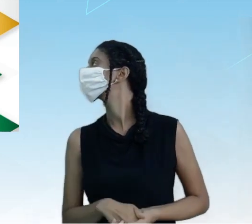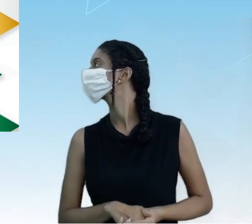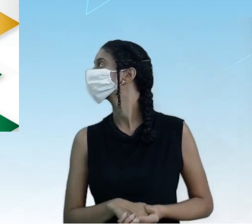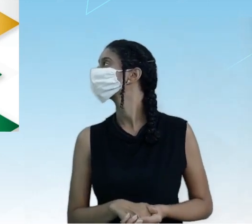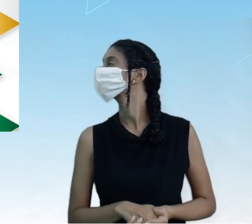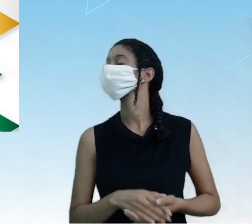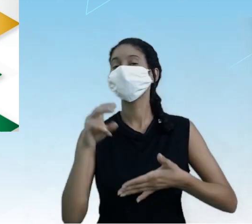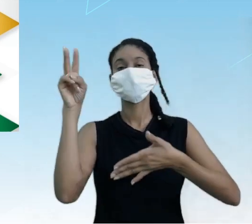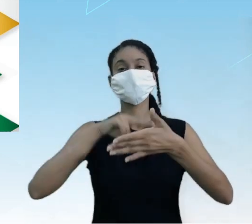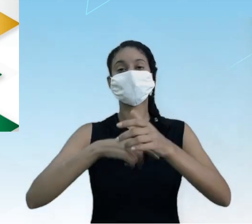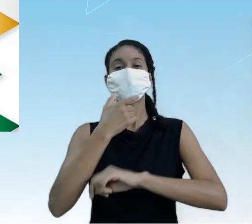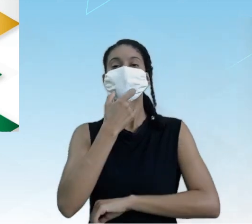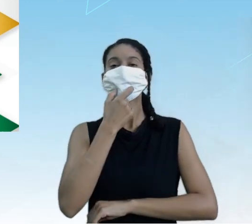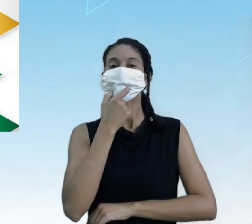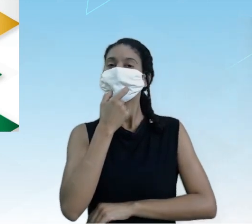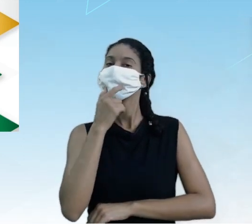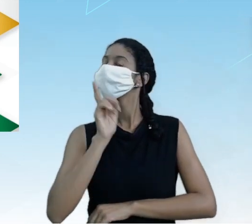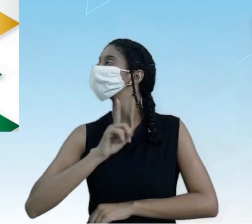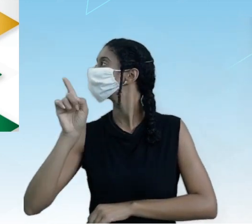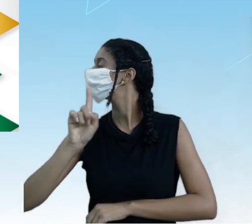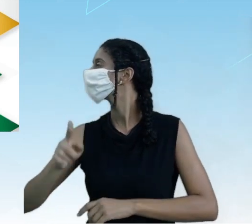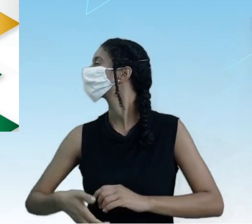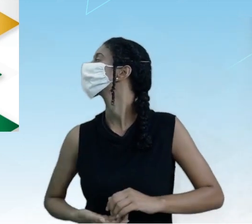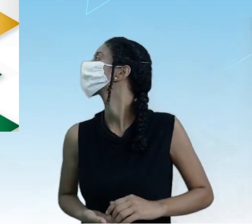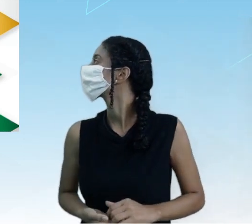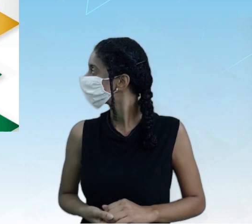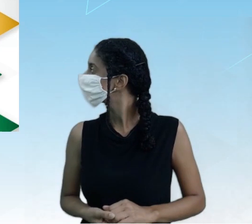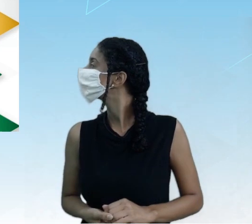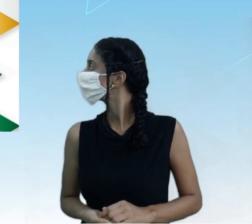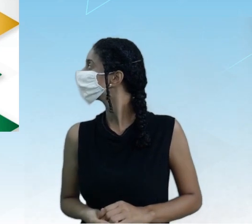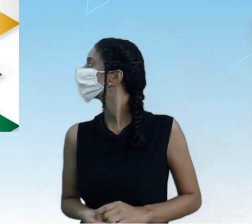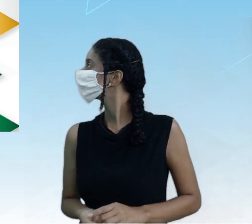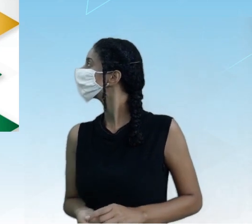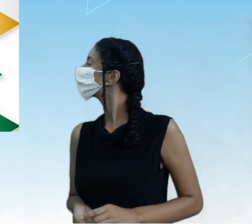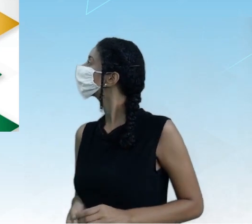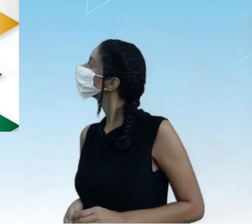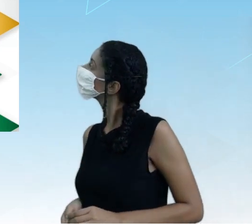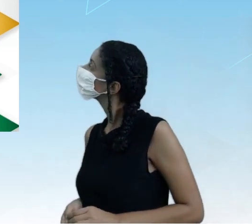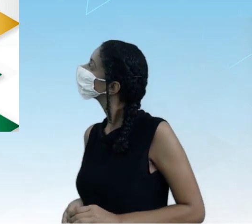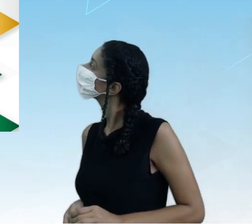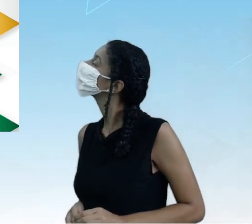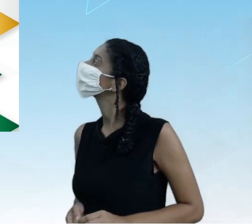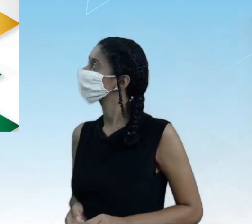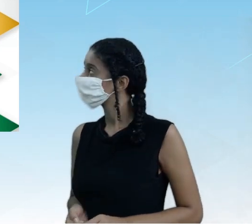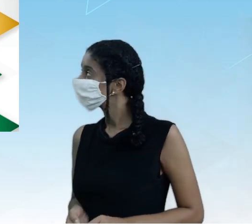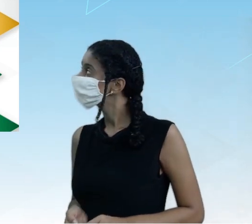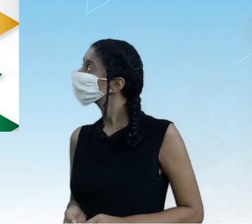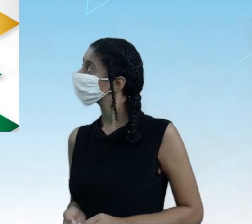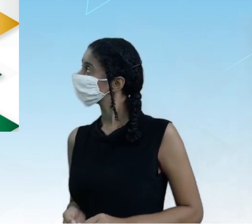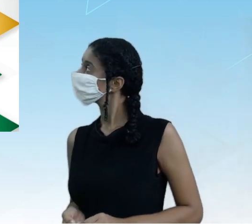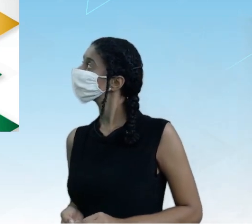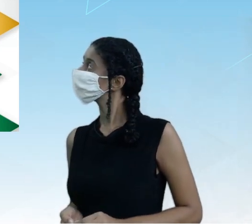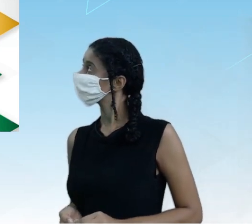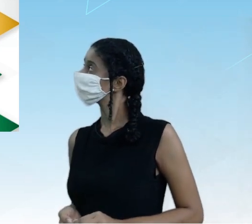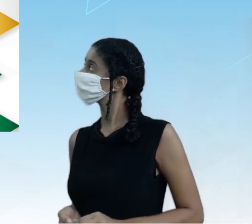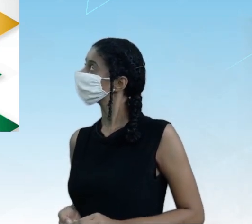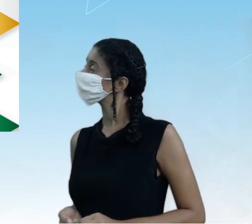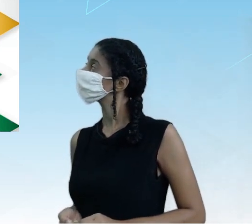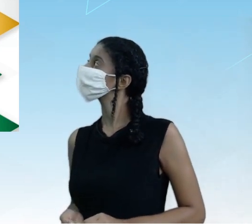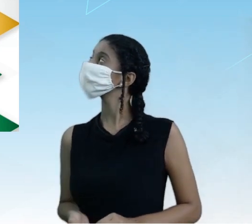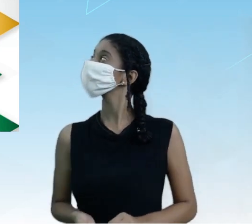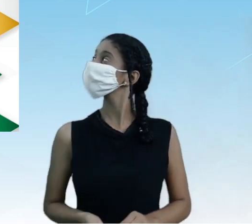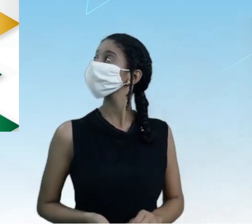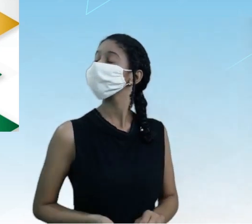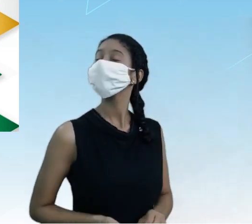English language started to spread by the North and Central America due to the United States